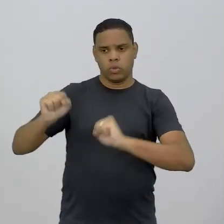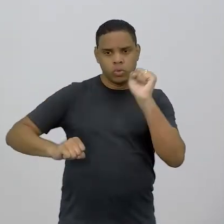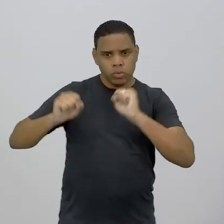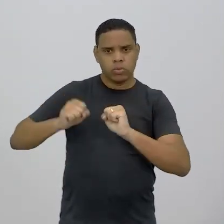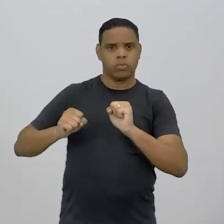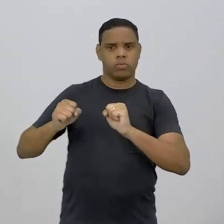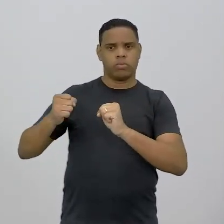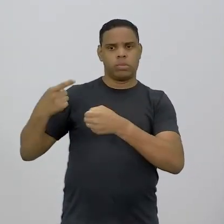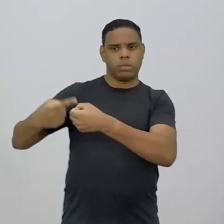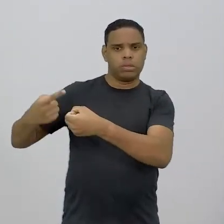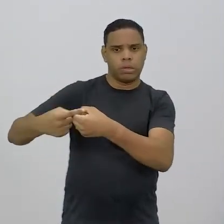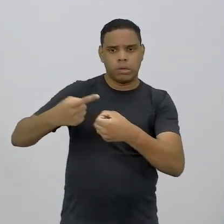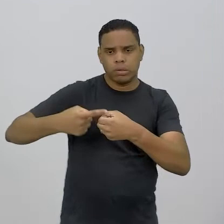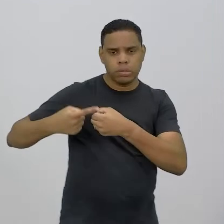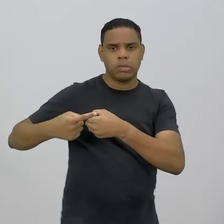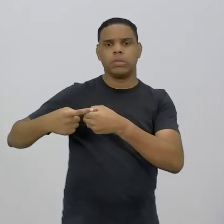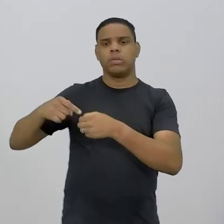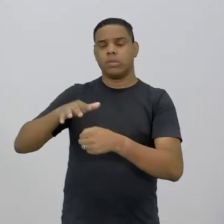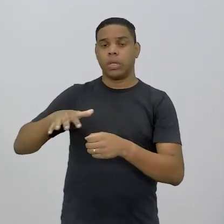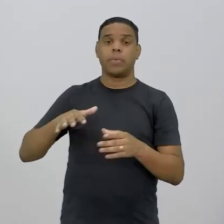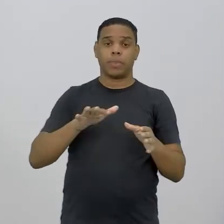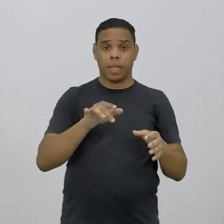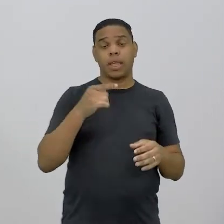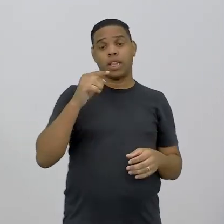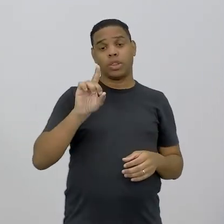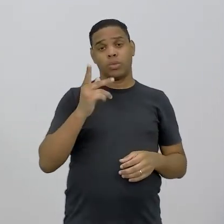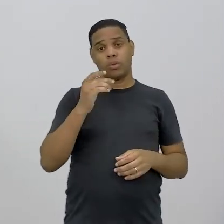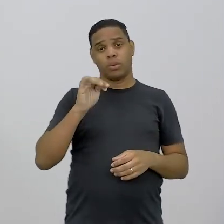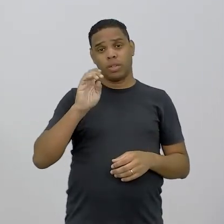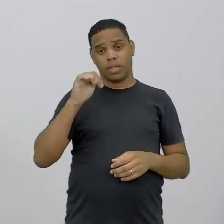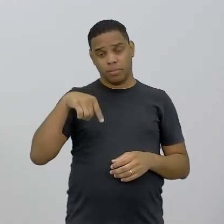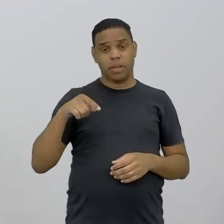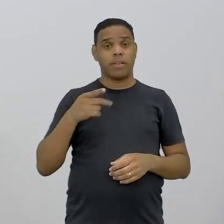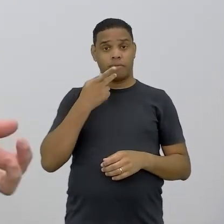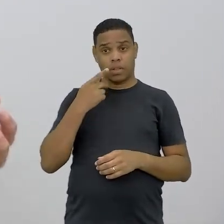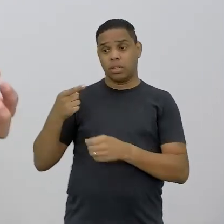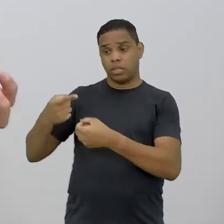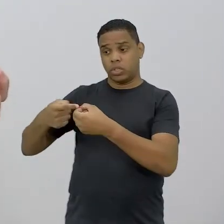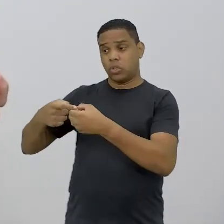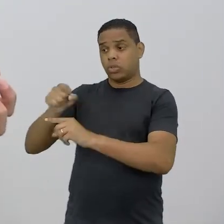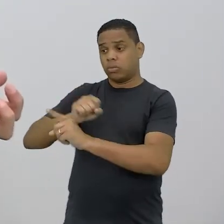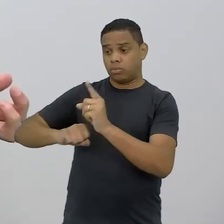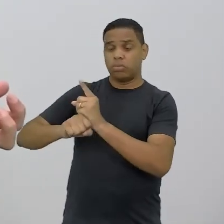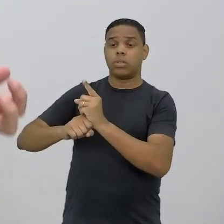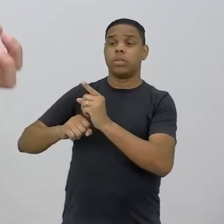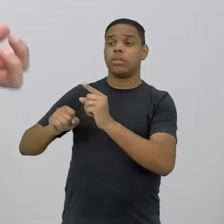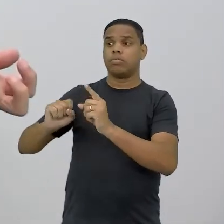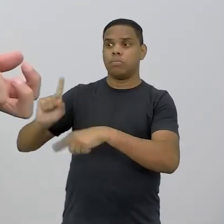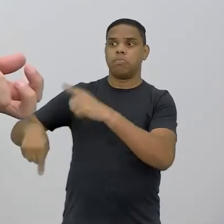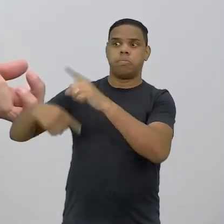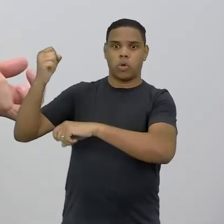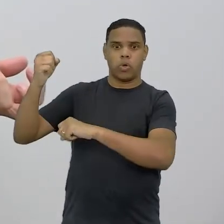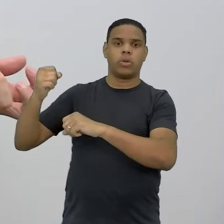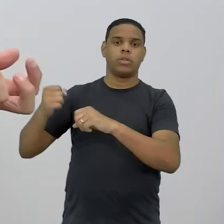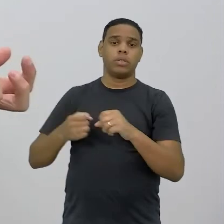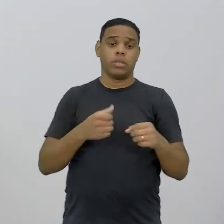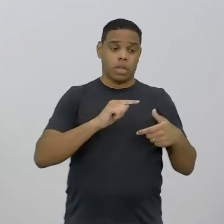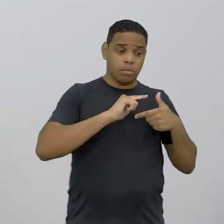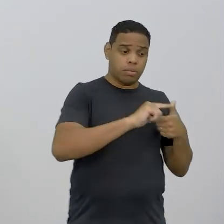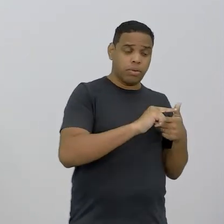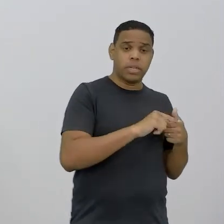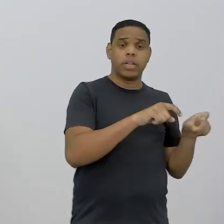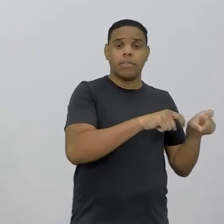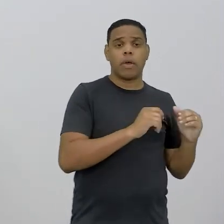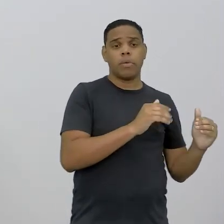muito urbanizadas. Então, para o Durkheim, essas sociedades elas são mais evoluídas e as sociedades tradicionais menos evoluídas. Mas todas